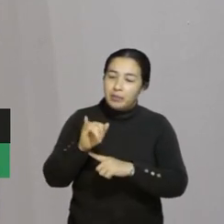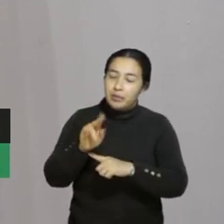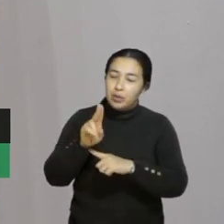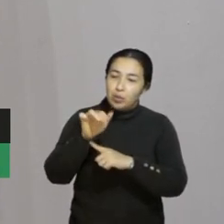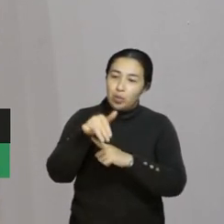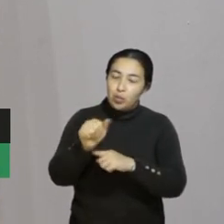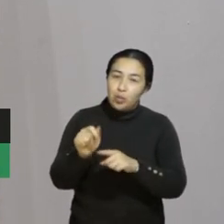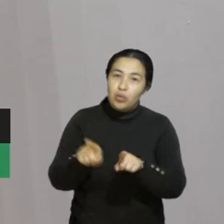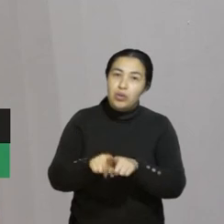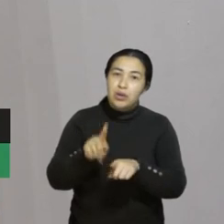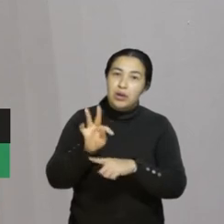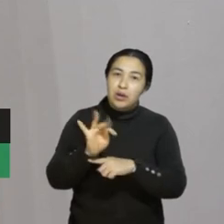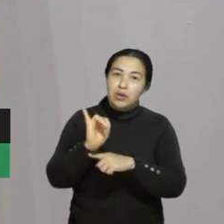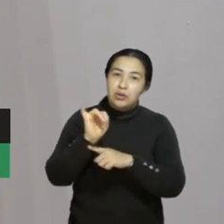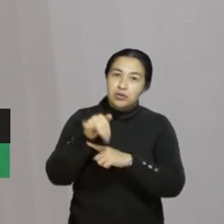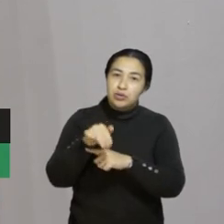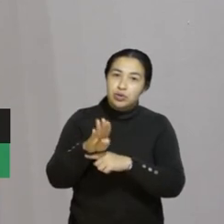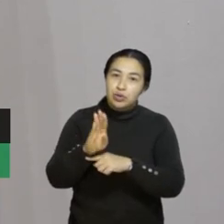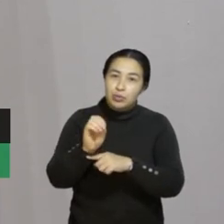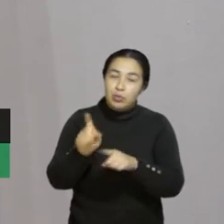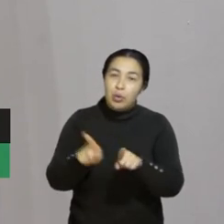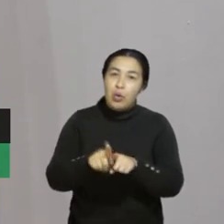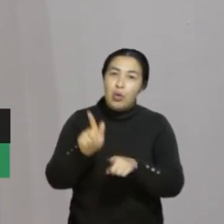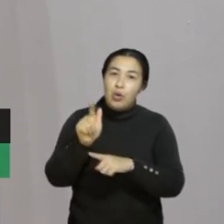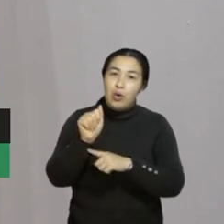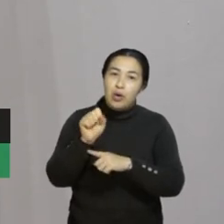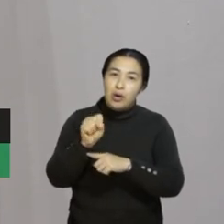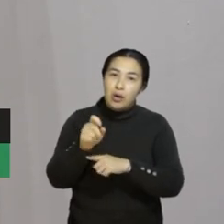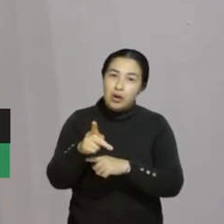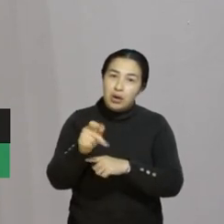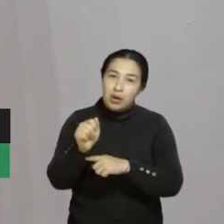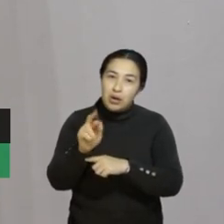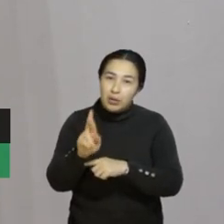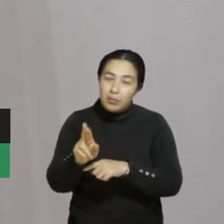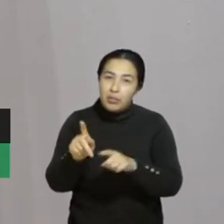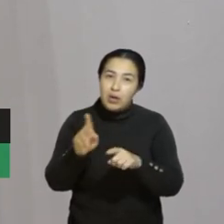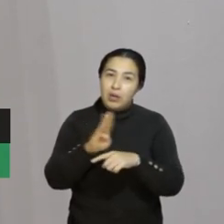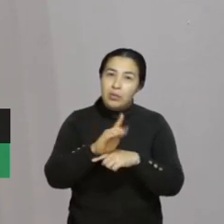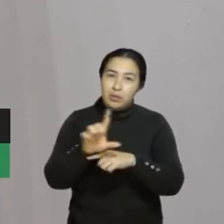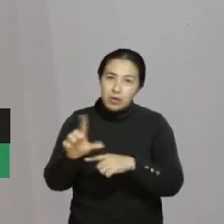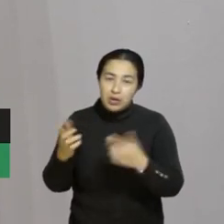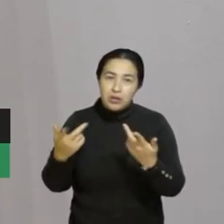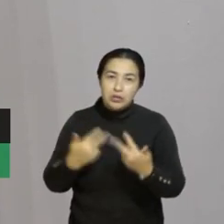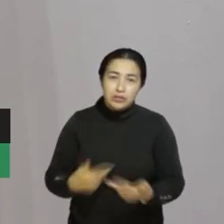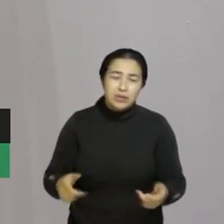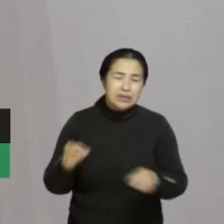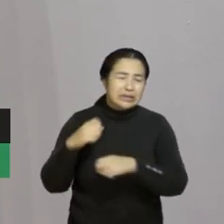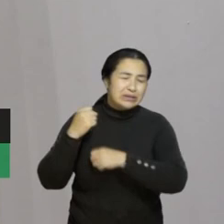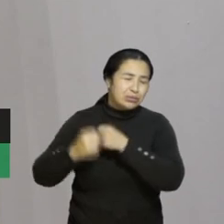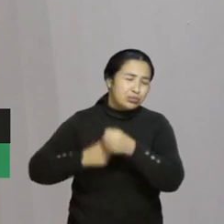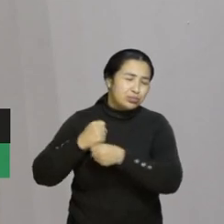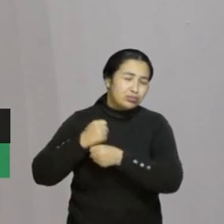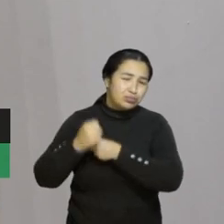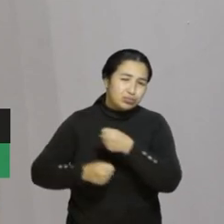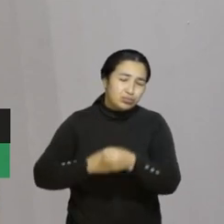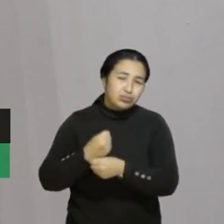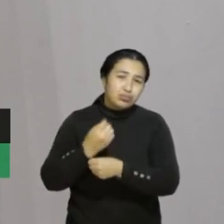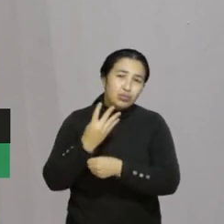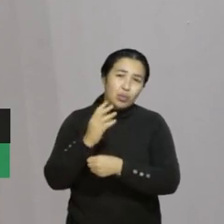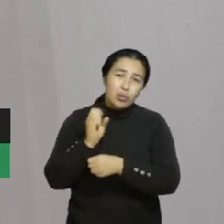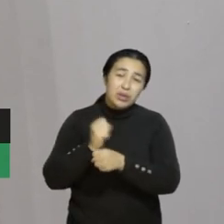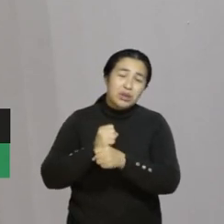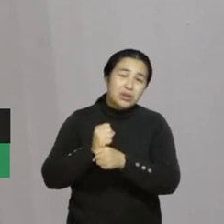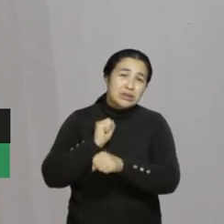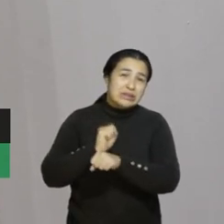Timbó, Gaspar, Indaial, Blumenau. 40 anos nós aguardávamos um posicionamento